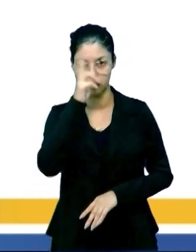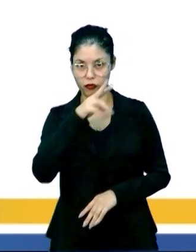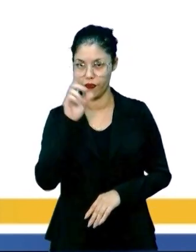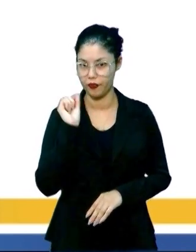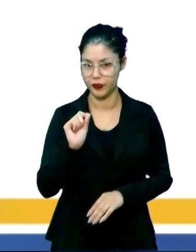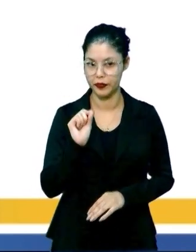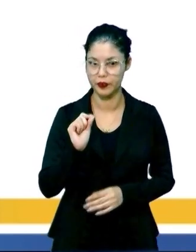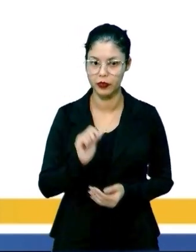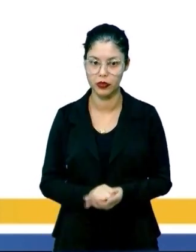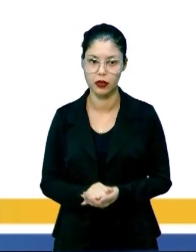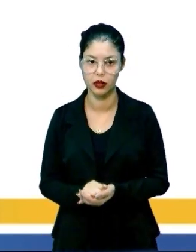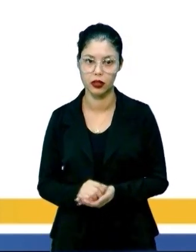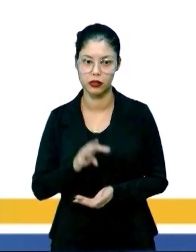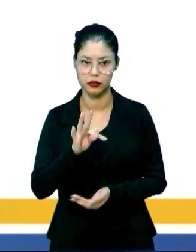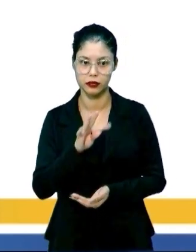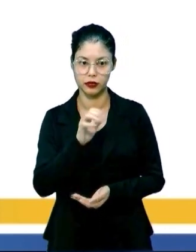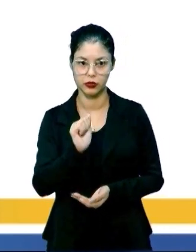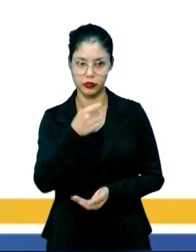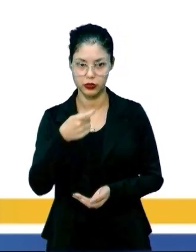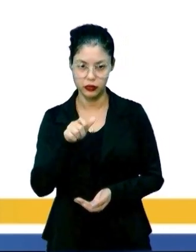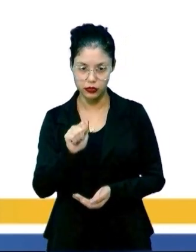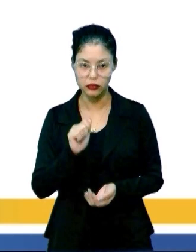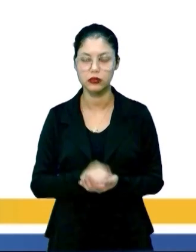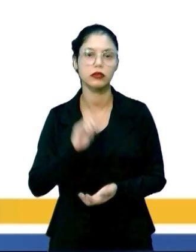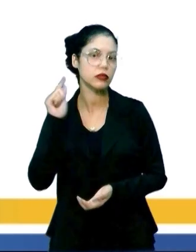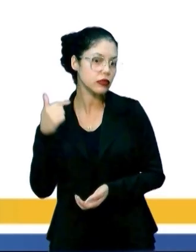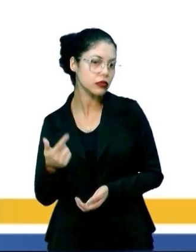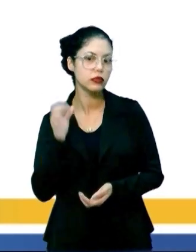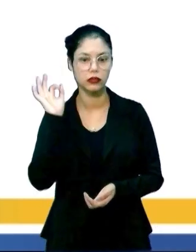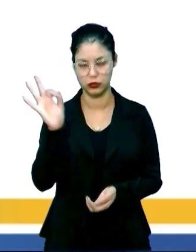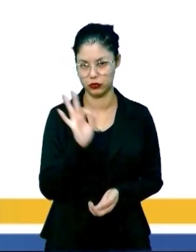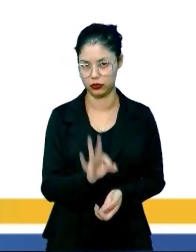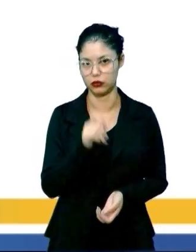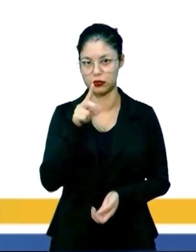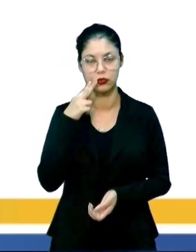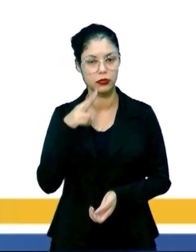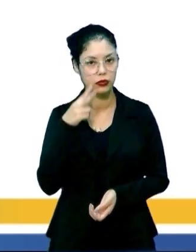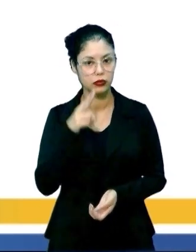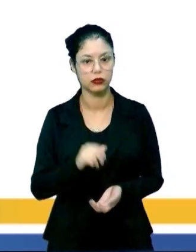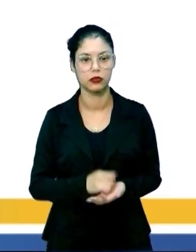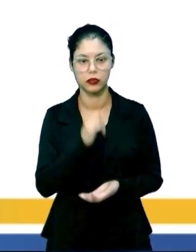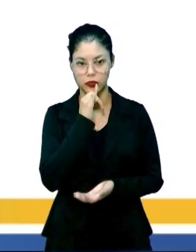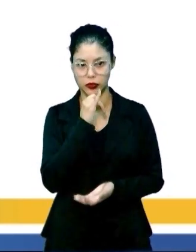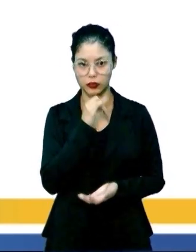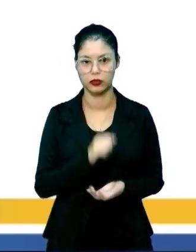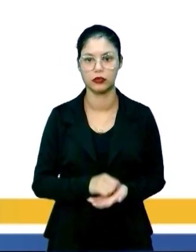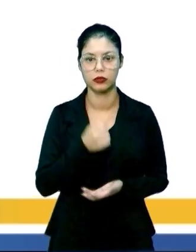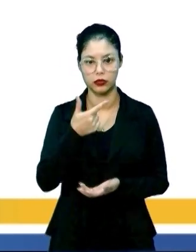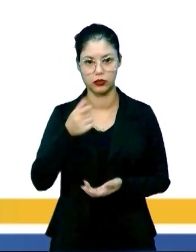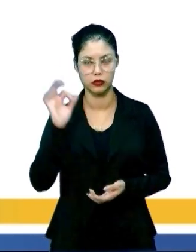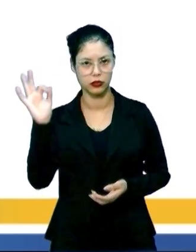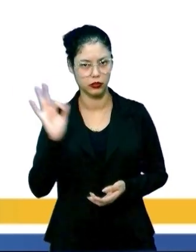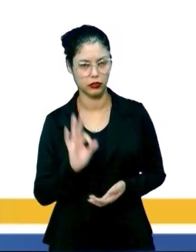Lembrando que essa taxa aí não é aquela porcentagemzinha que você vê, por exemplo,